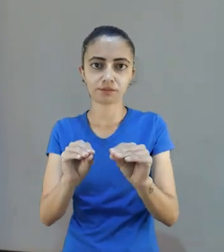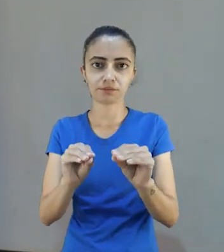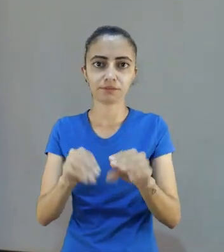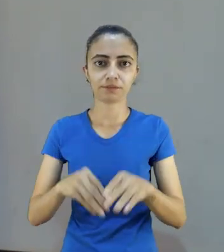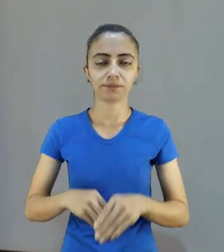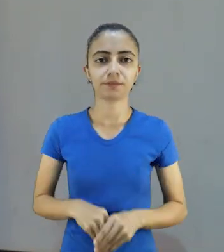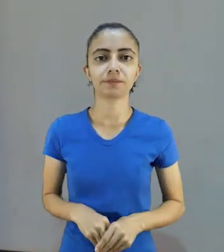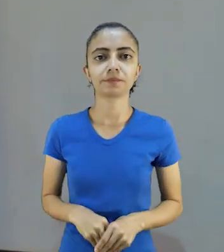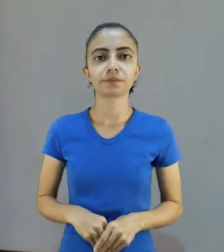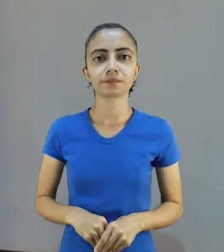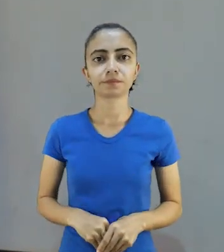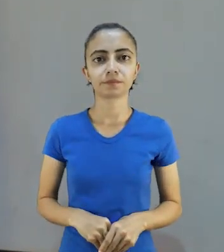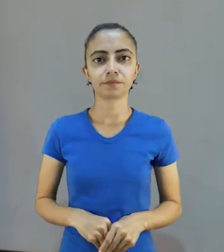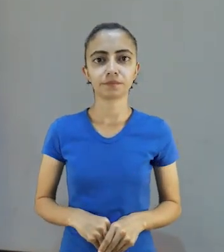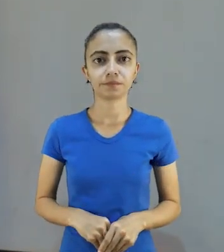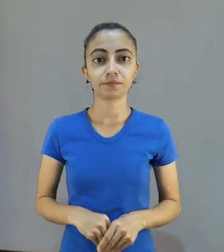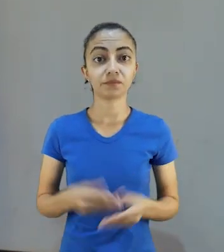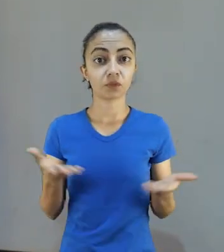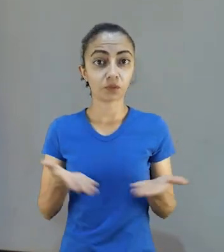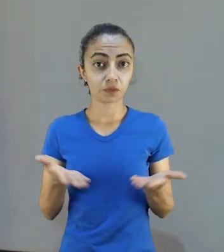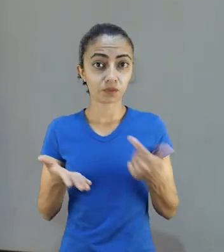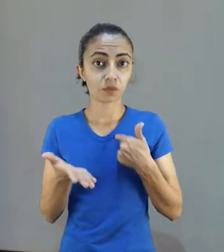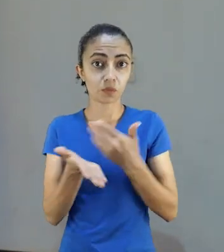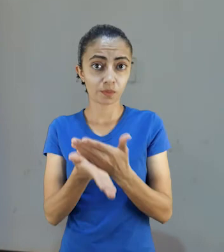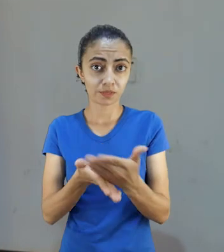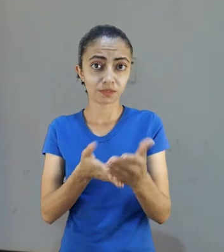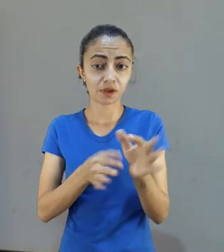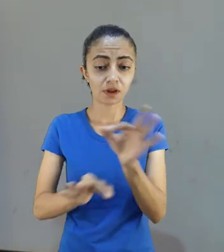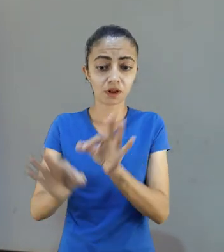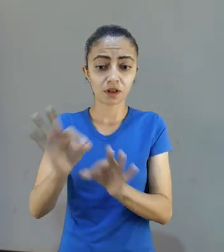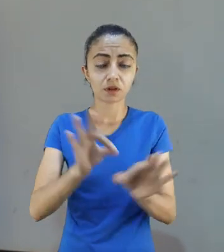fazer o laço. Agora eu vou começar a fazer o laço.